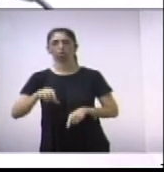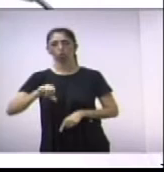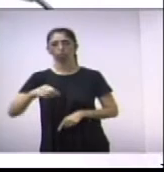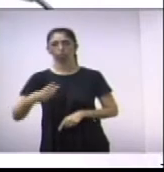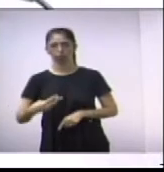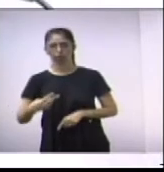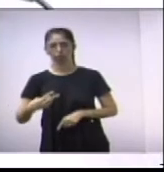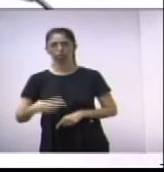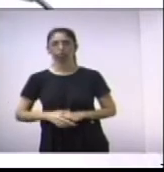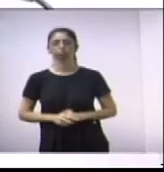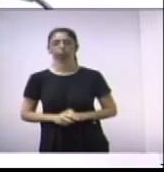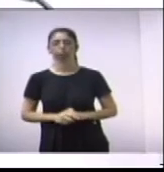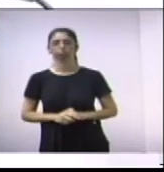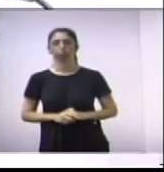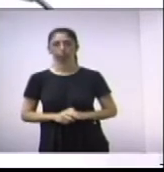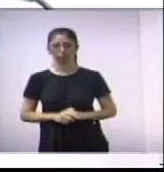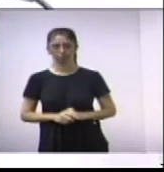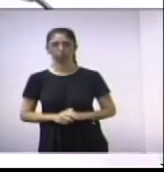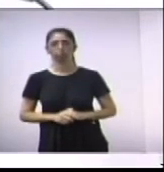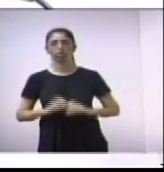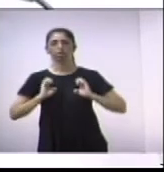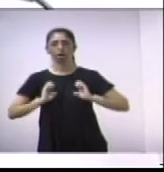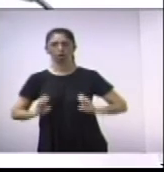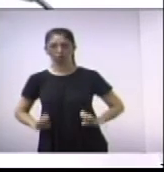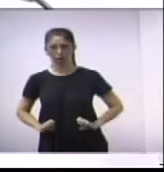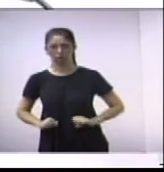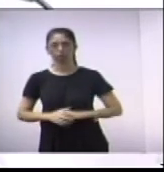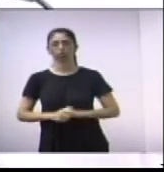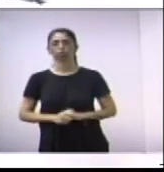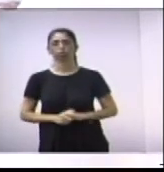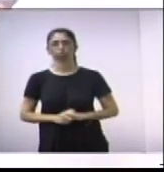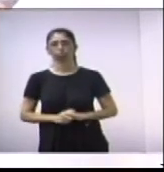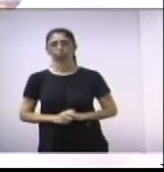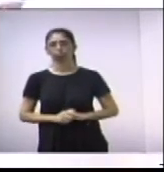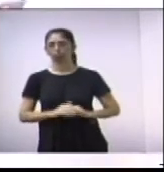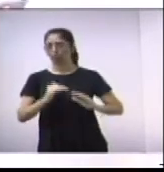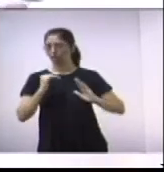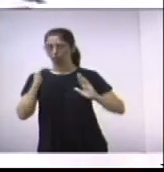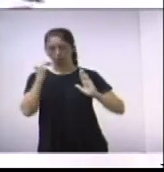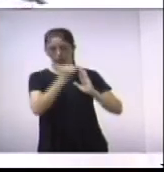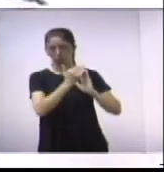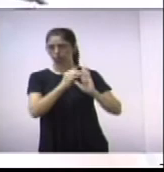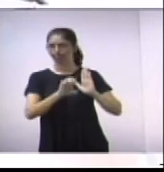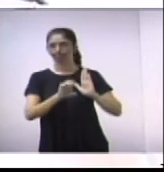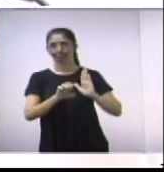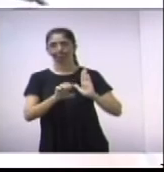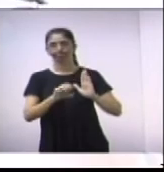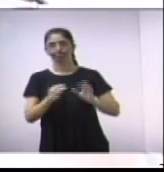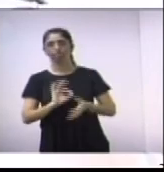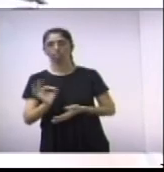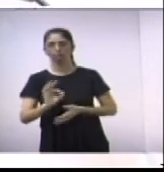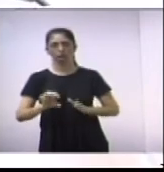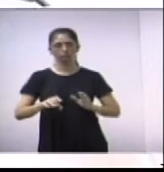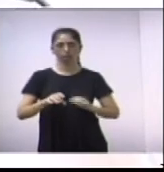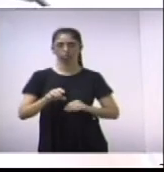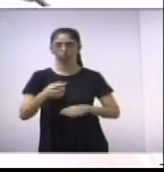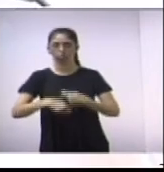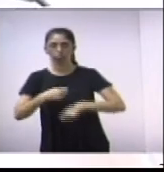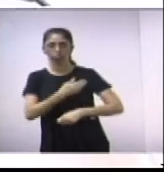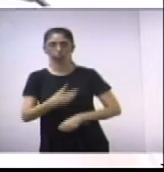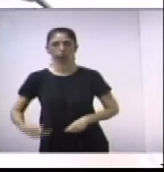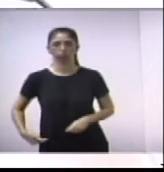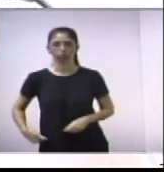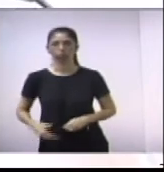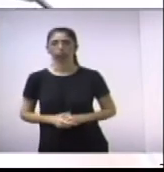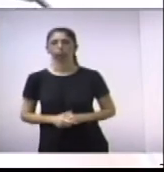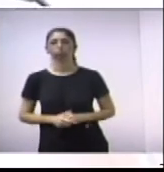1991-1992, discorre: o princípio da moralidade torna jurídico a exigência de atuação ética dos agentes da administração pública.